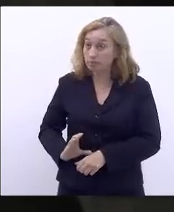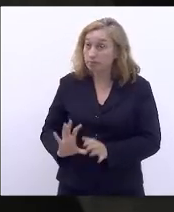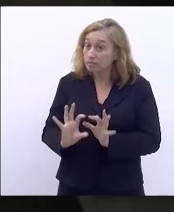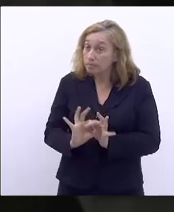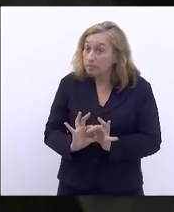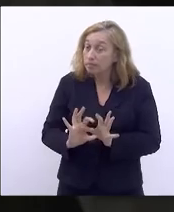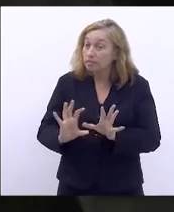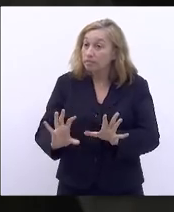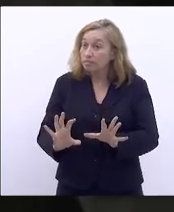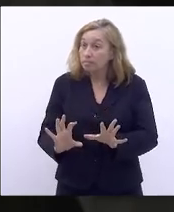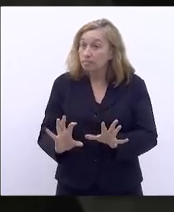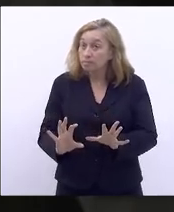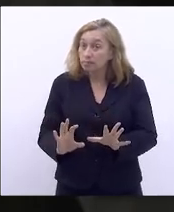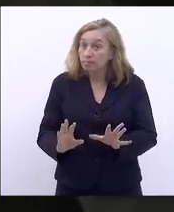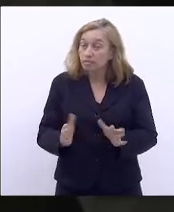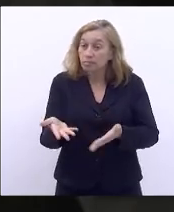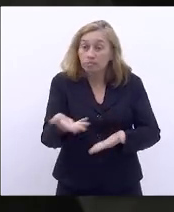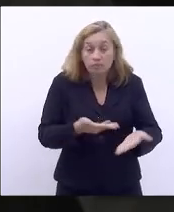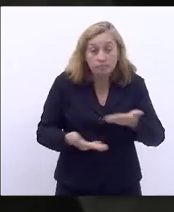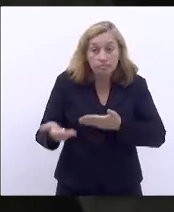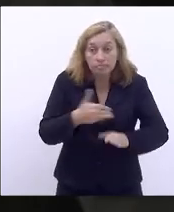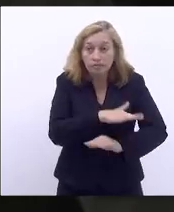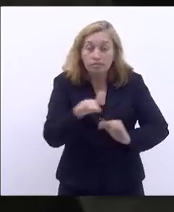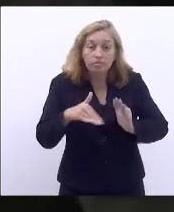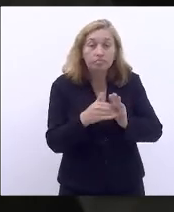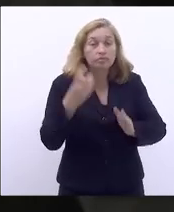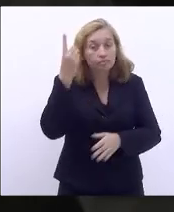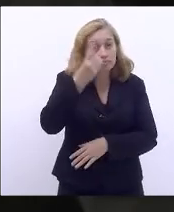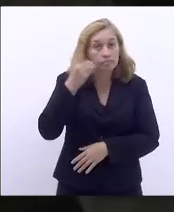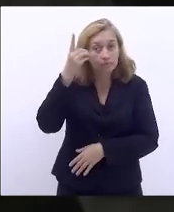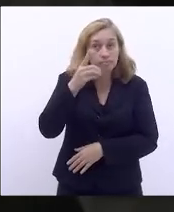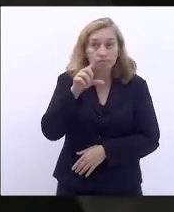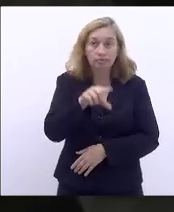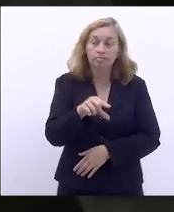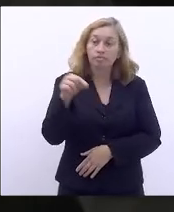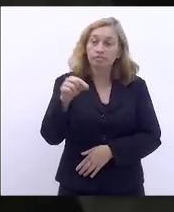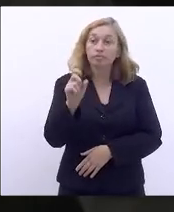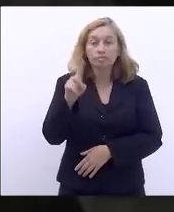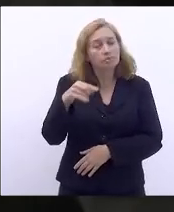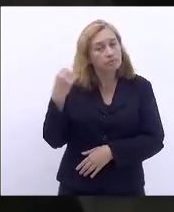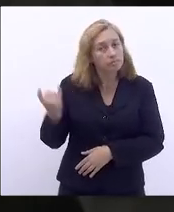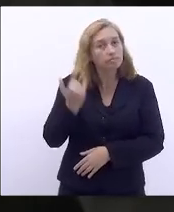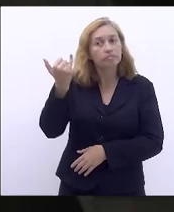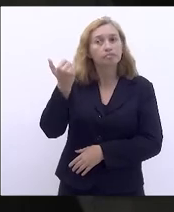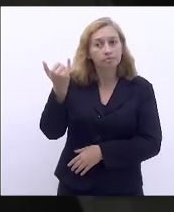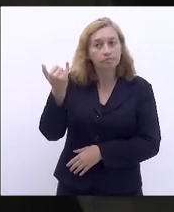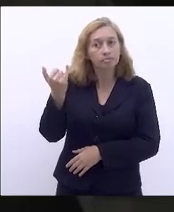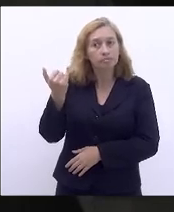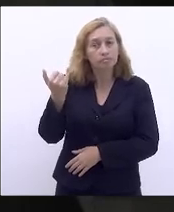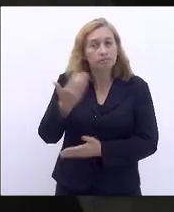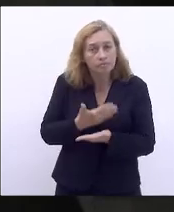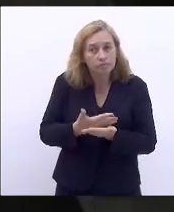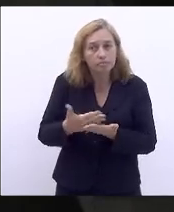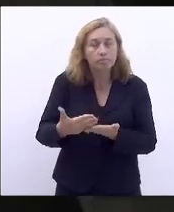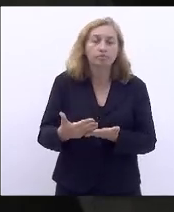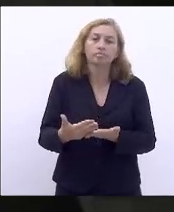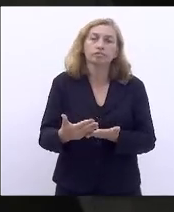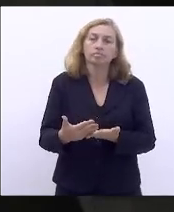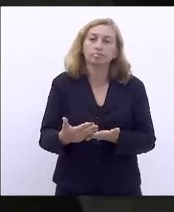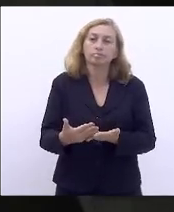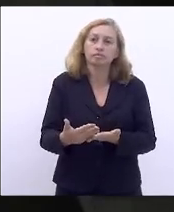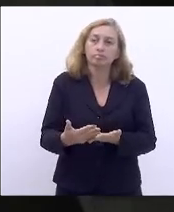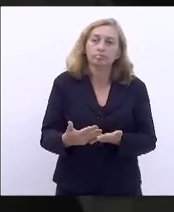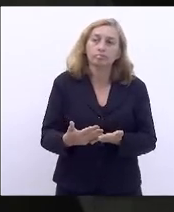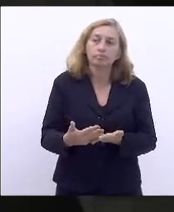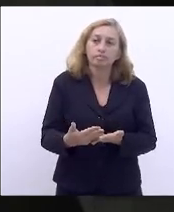prerrogativa e a compartilhou com todos os demais deputados e deputadas. Esse é um gesto muito importante, que desde o início, desde o